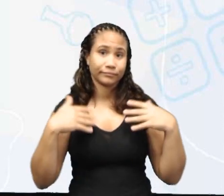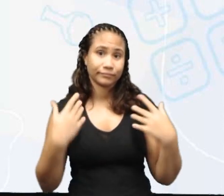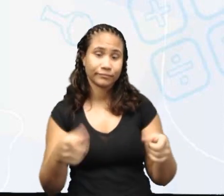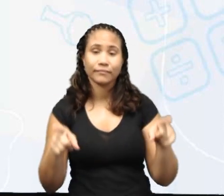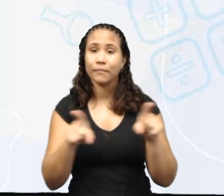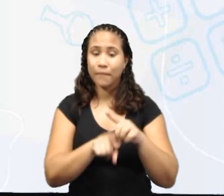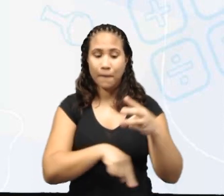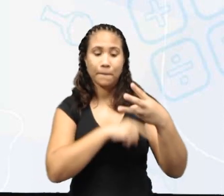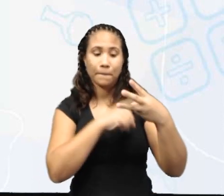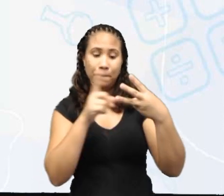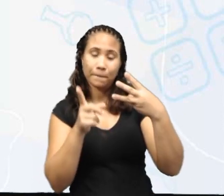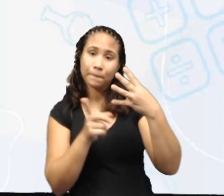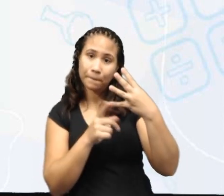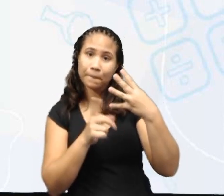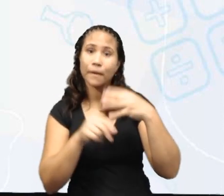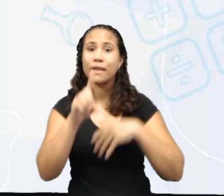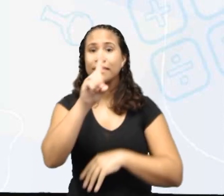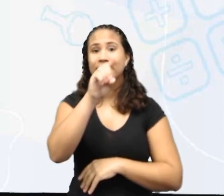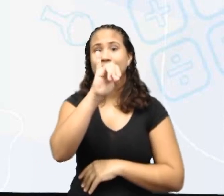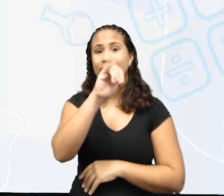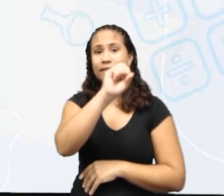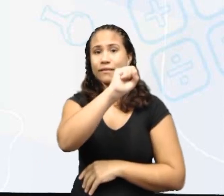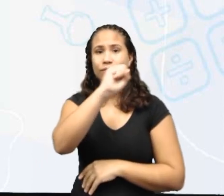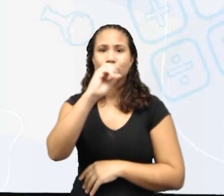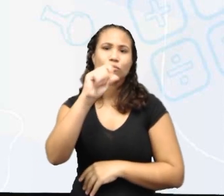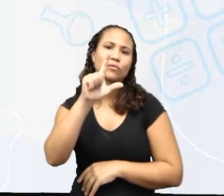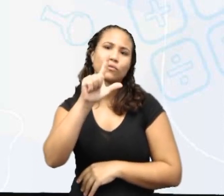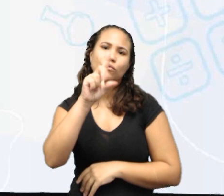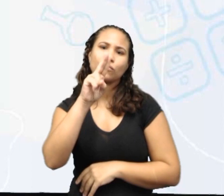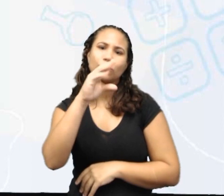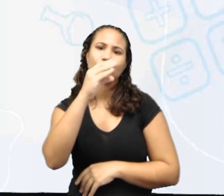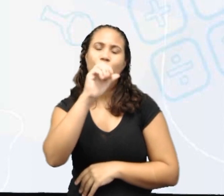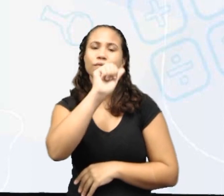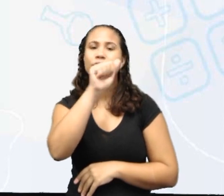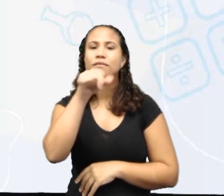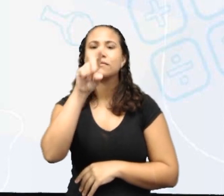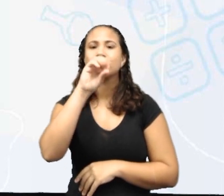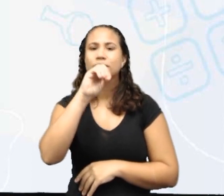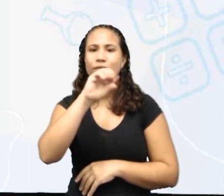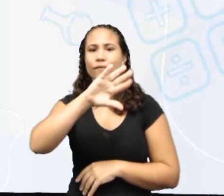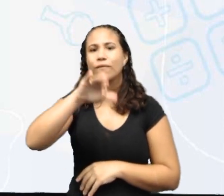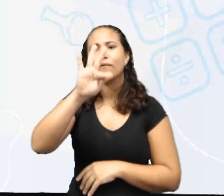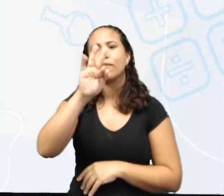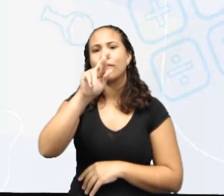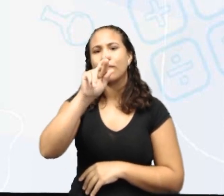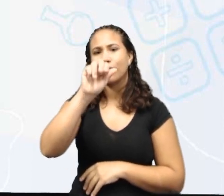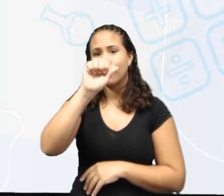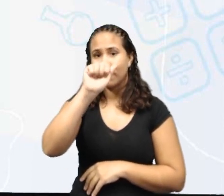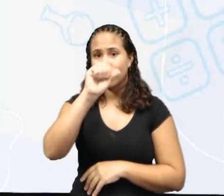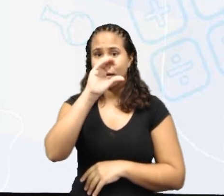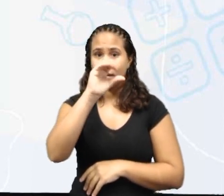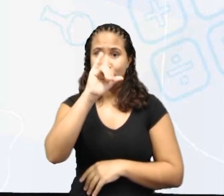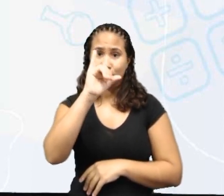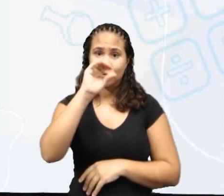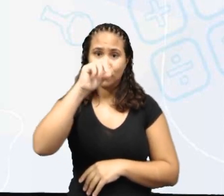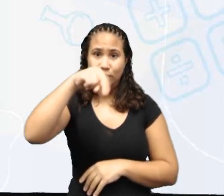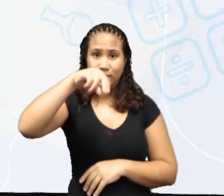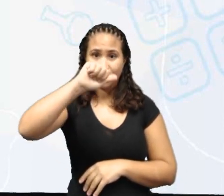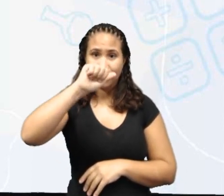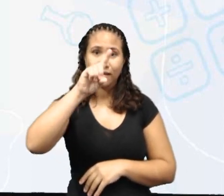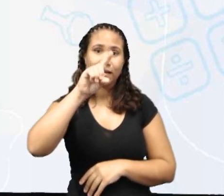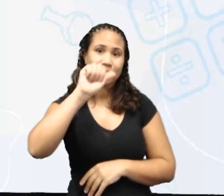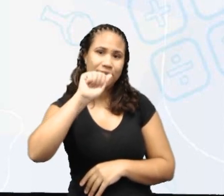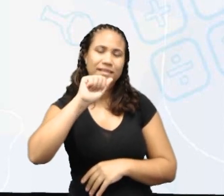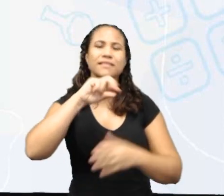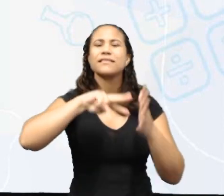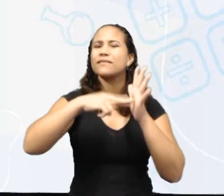Mais um processo é a dissolução fracionada. Lembrando que quando a gente tem o termo fracionada, vai significar